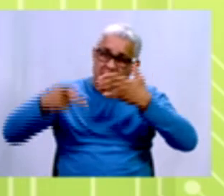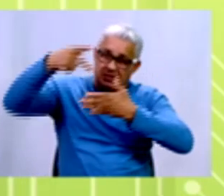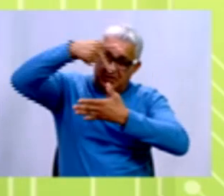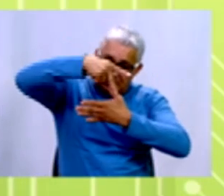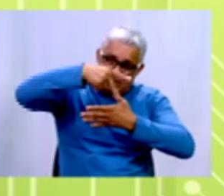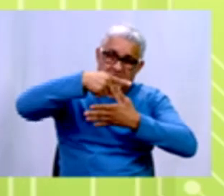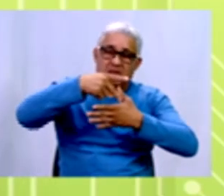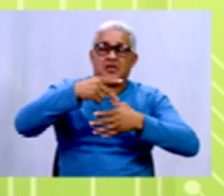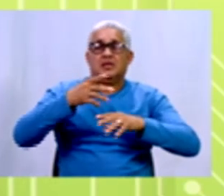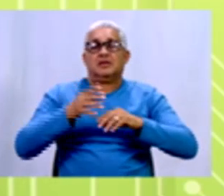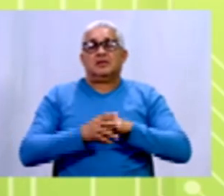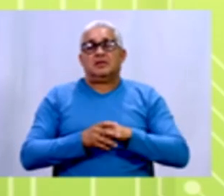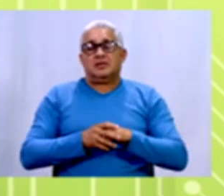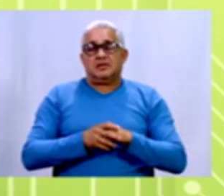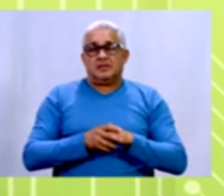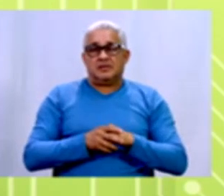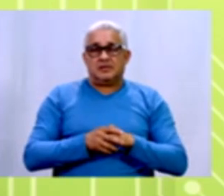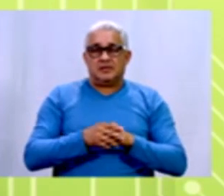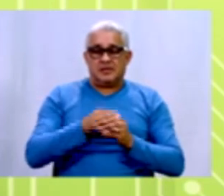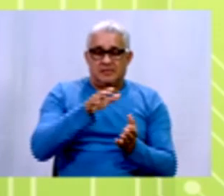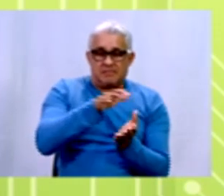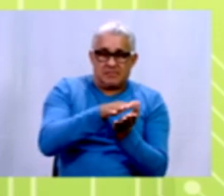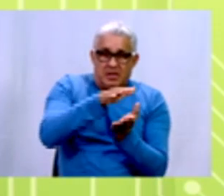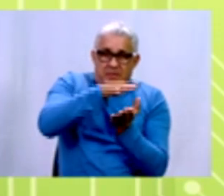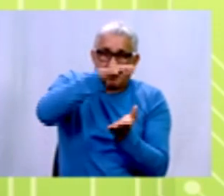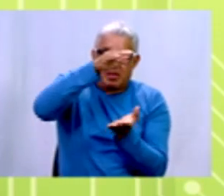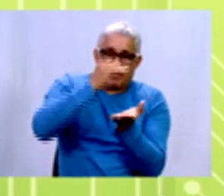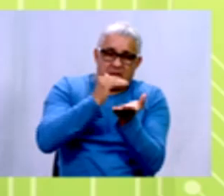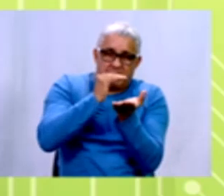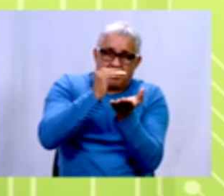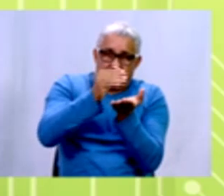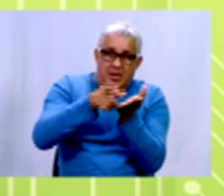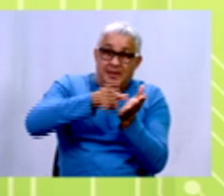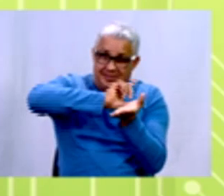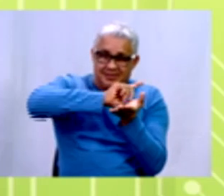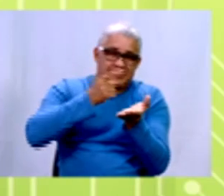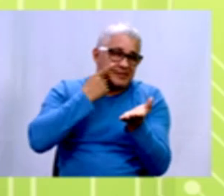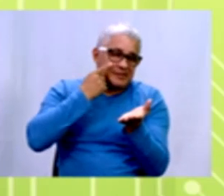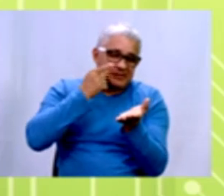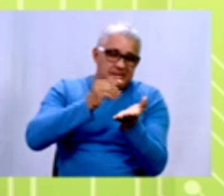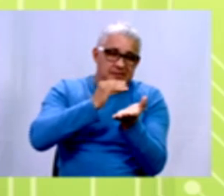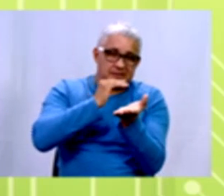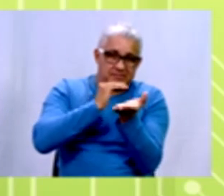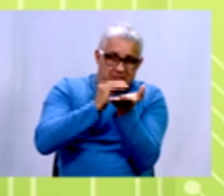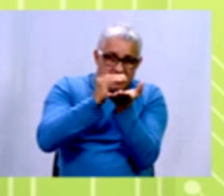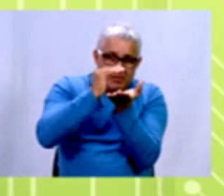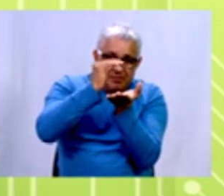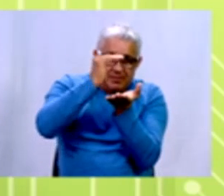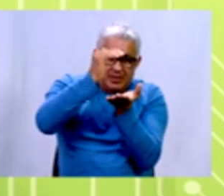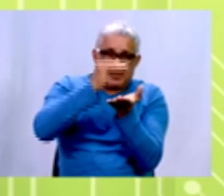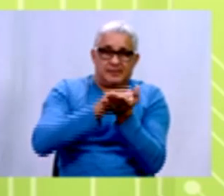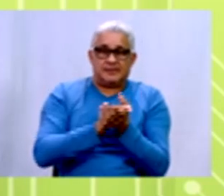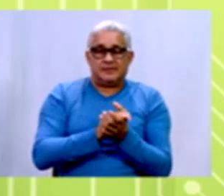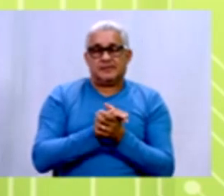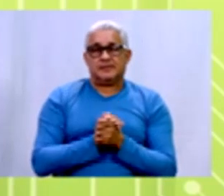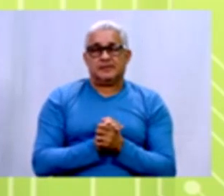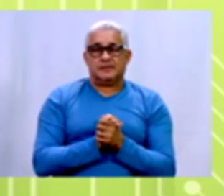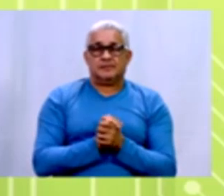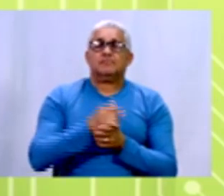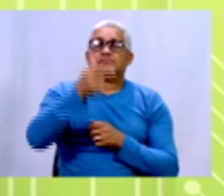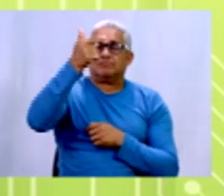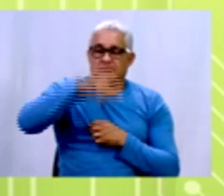Product Backlog, que é aquela pilha de caixinhas que vimos ali na nossa arte no início. Aquela lista é